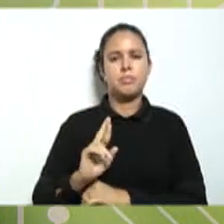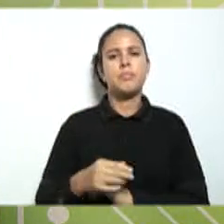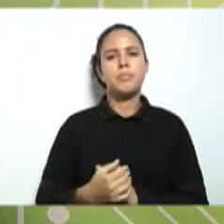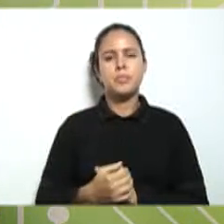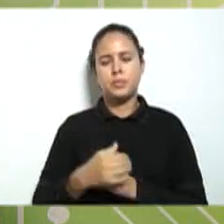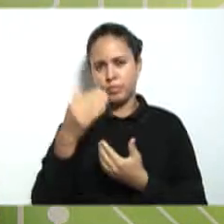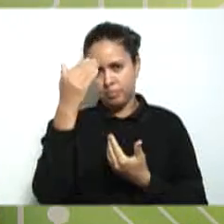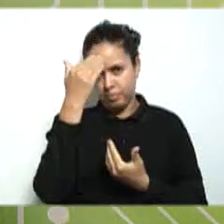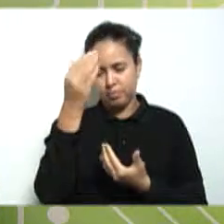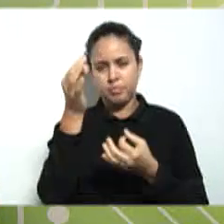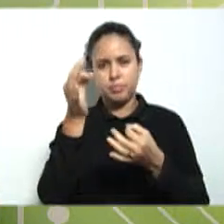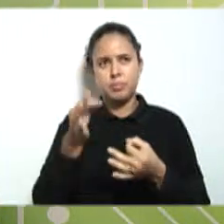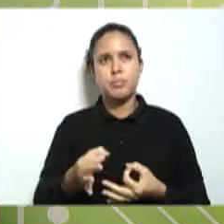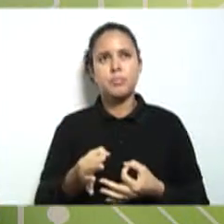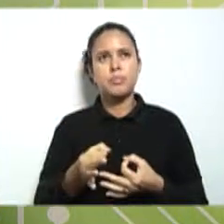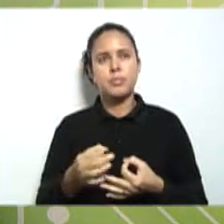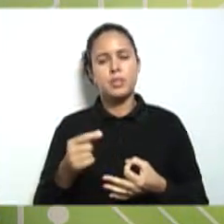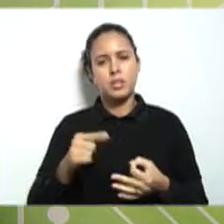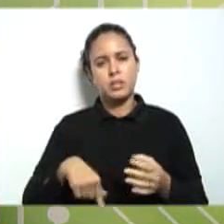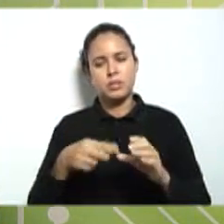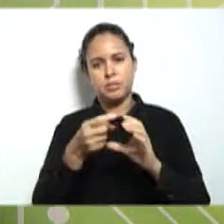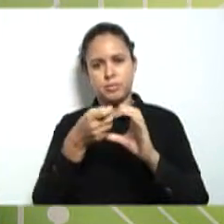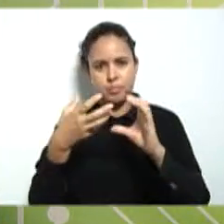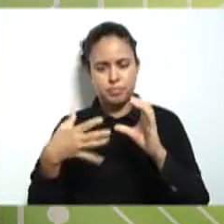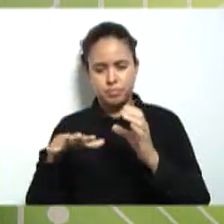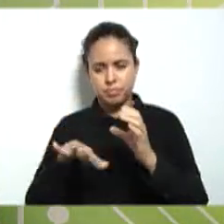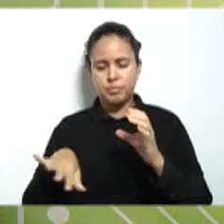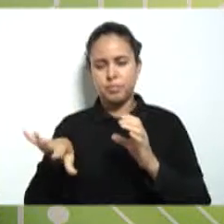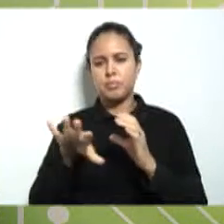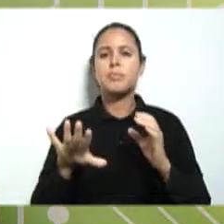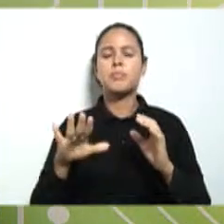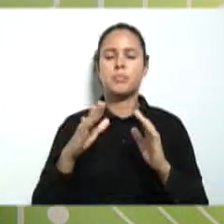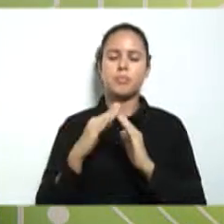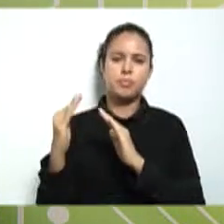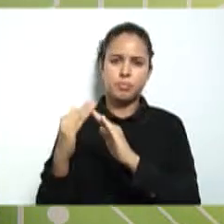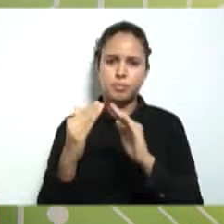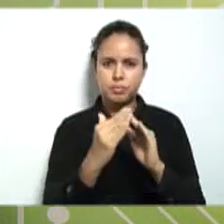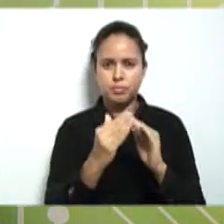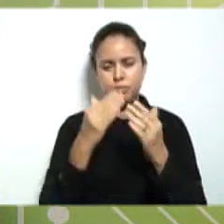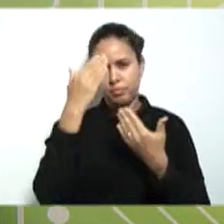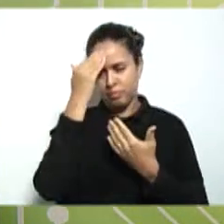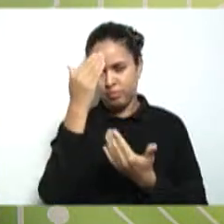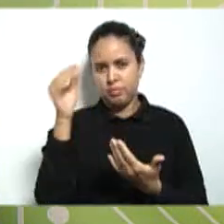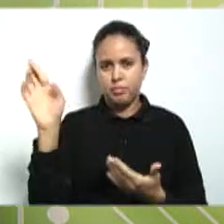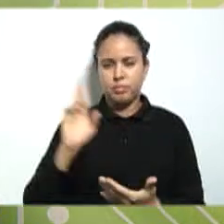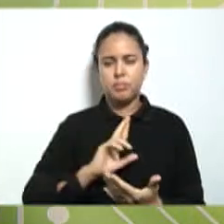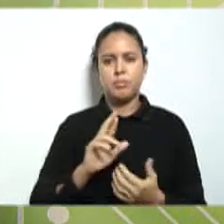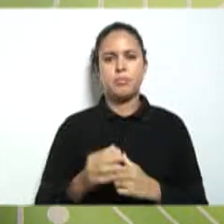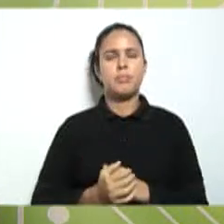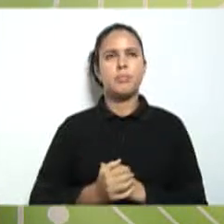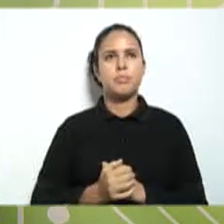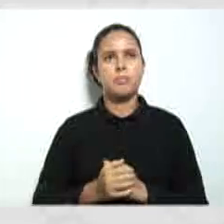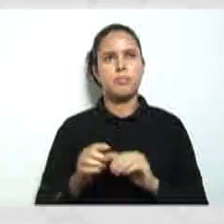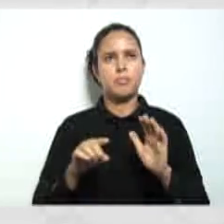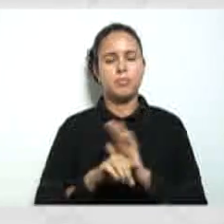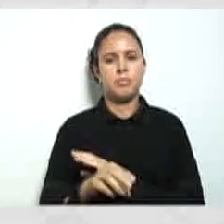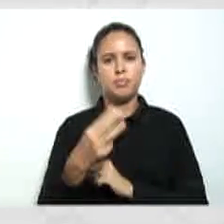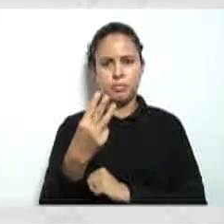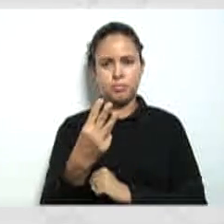obrigada, está corretíssimo. A exceção característica do ramo habitacional. Obrigada por ter enviado a sua resposta. Vamos ver a questão número